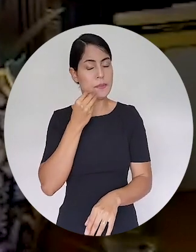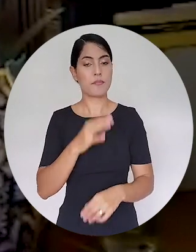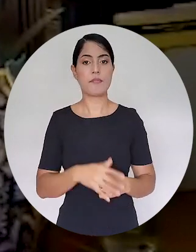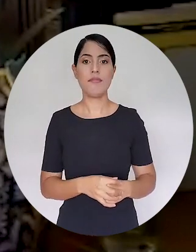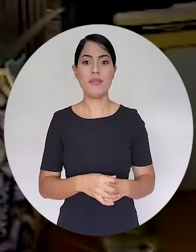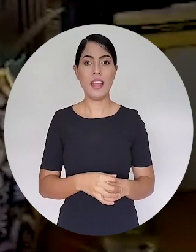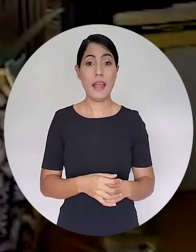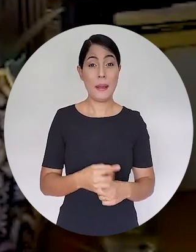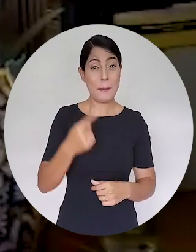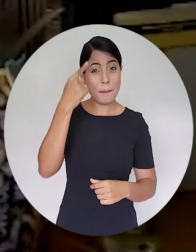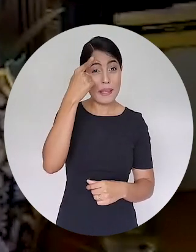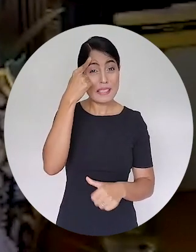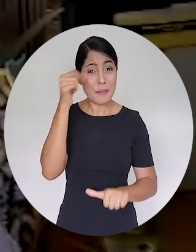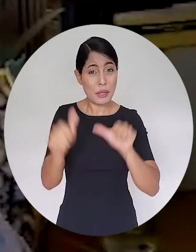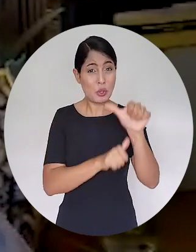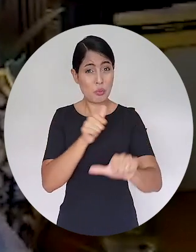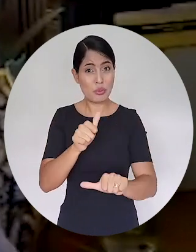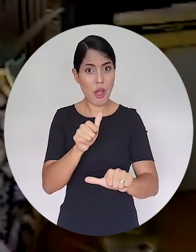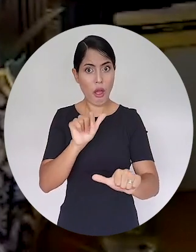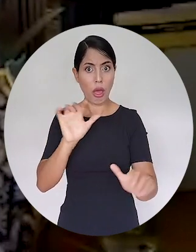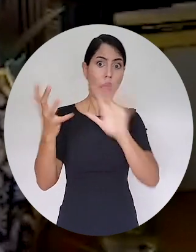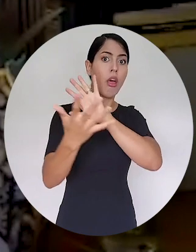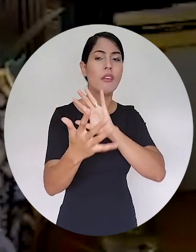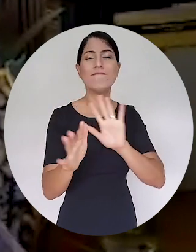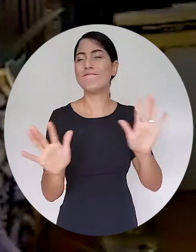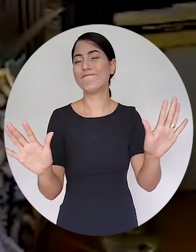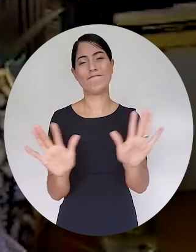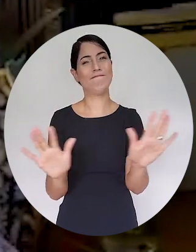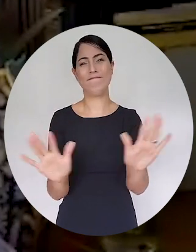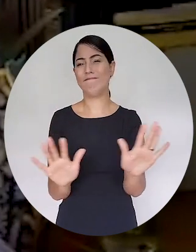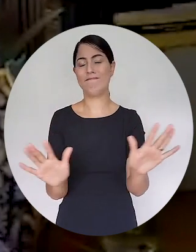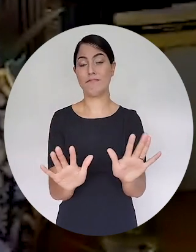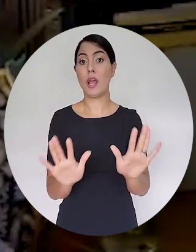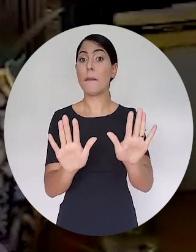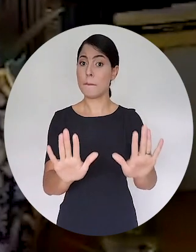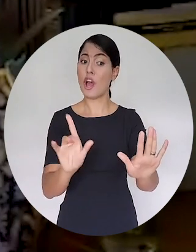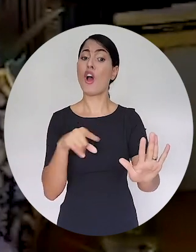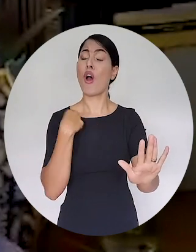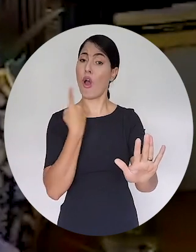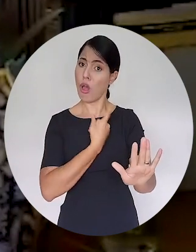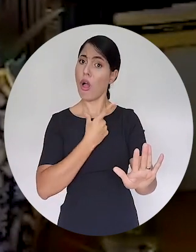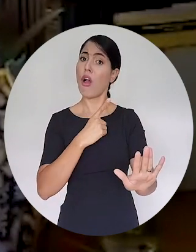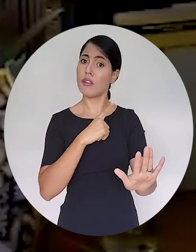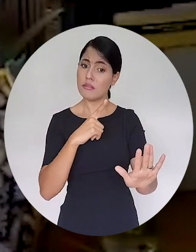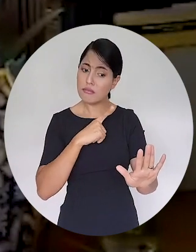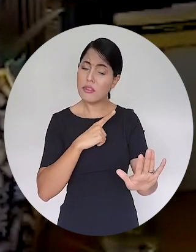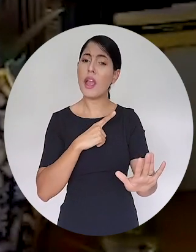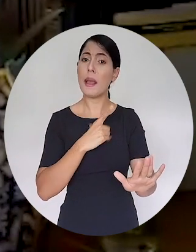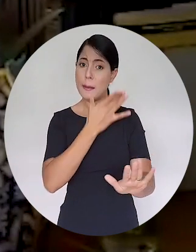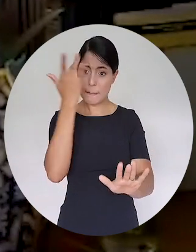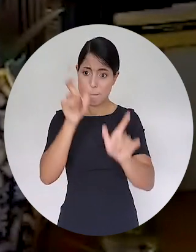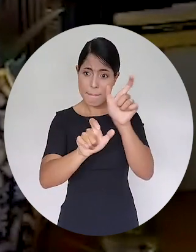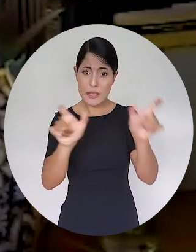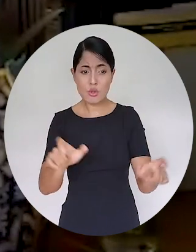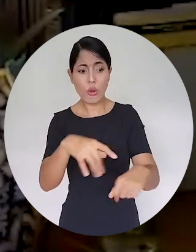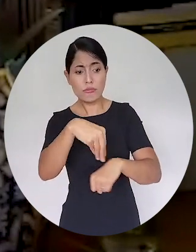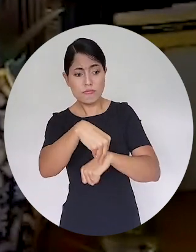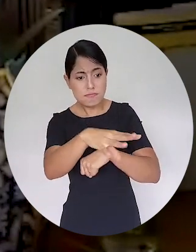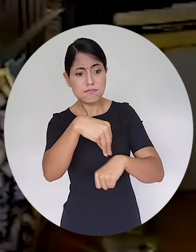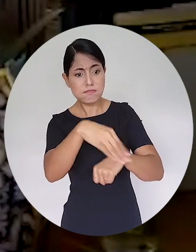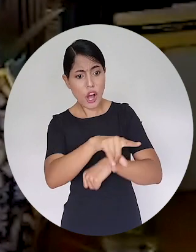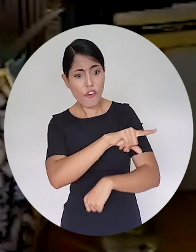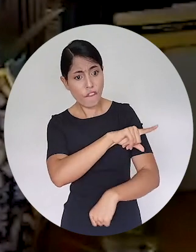Mudar pensamento não é de uma hora para outra, mas a gente está convencendo cada vez mais as pessoas de